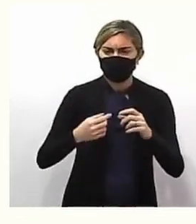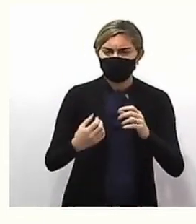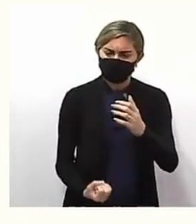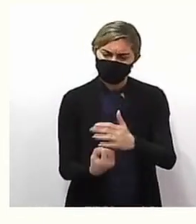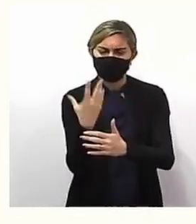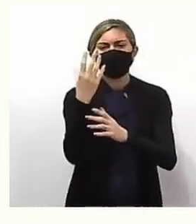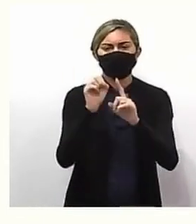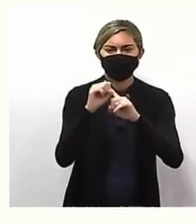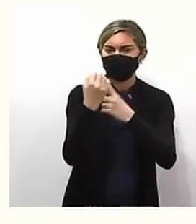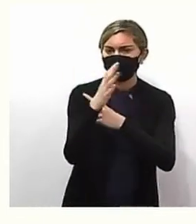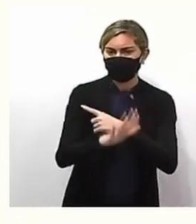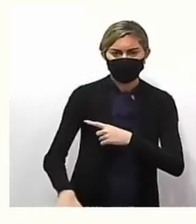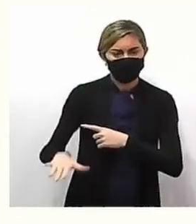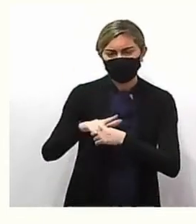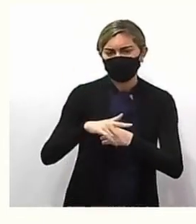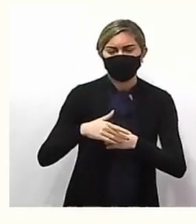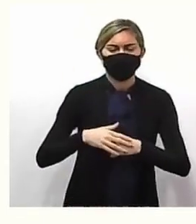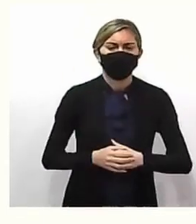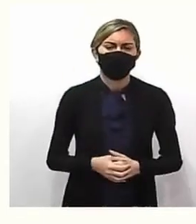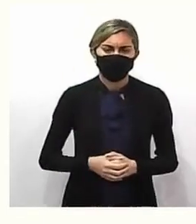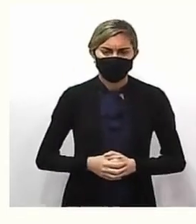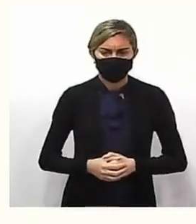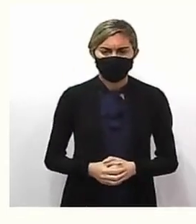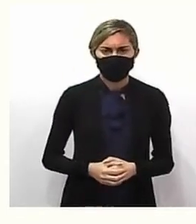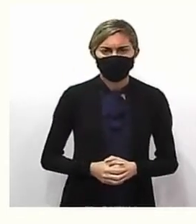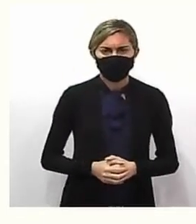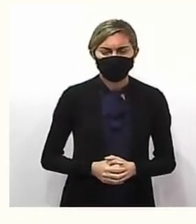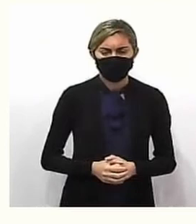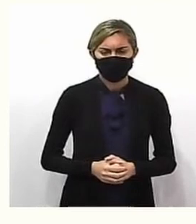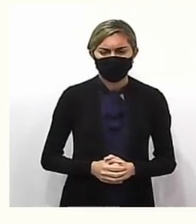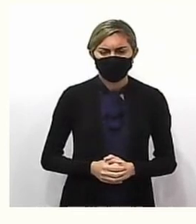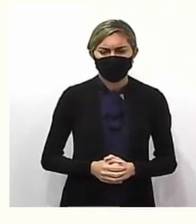sociedade, não é recorte.